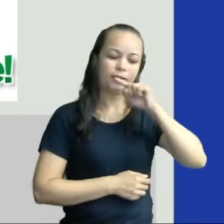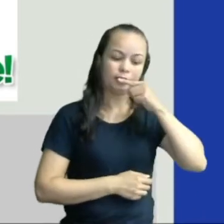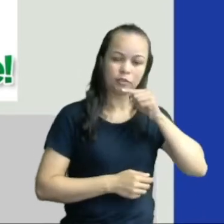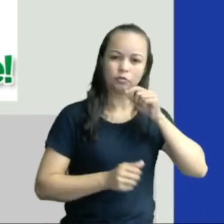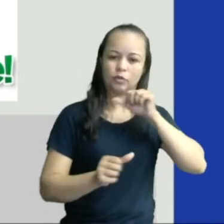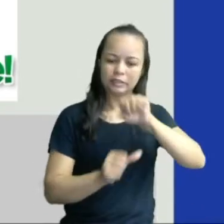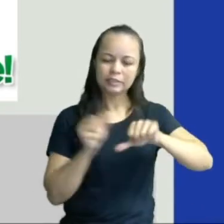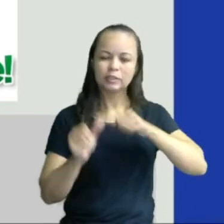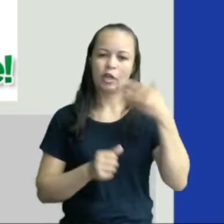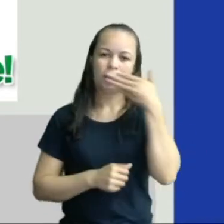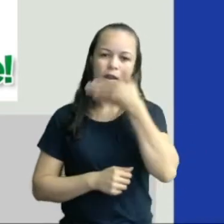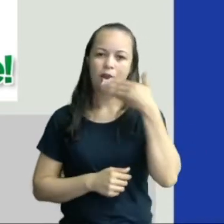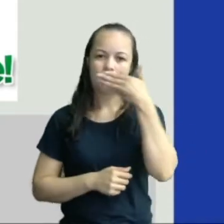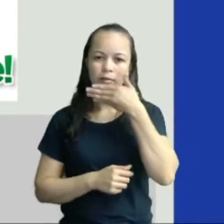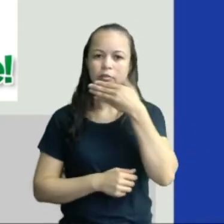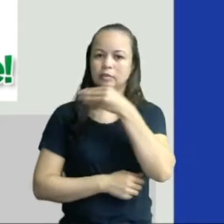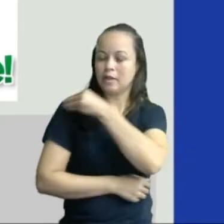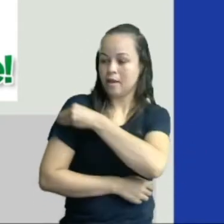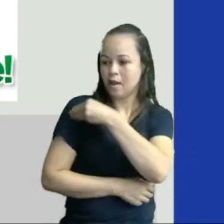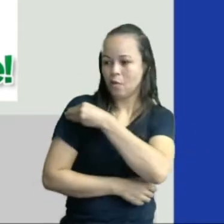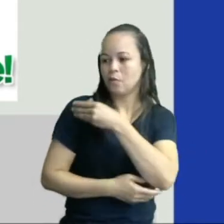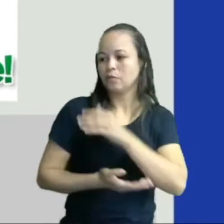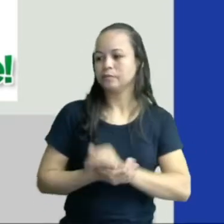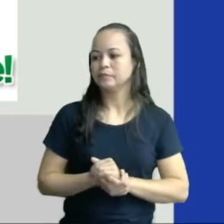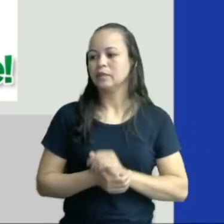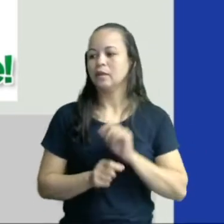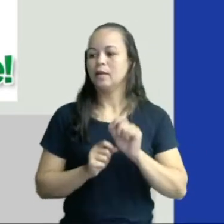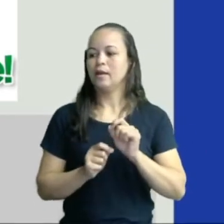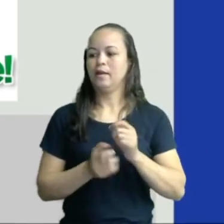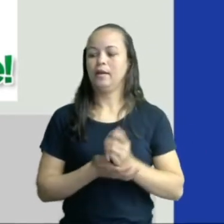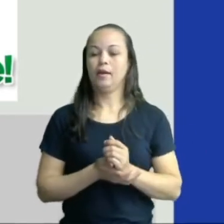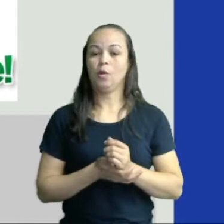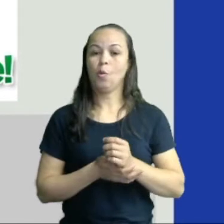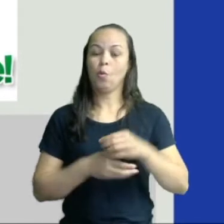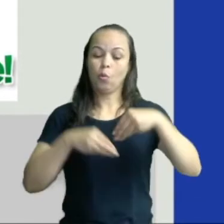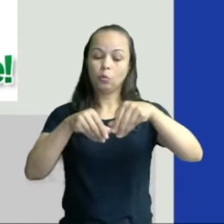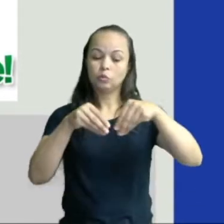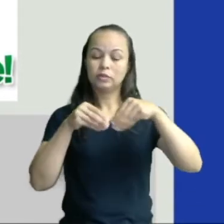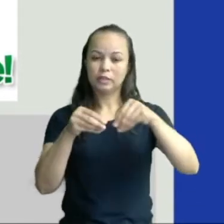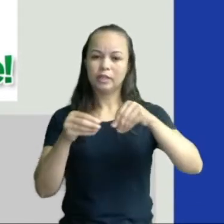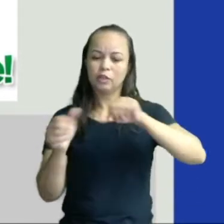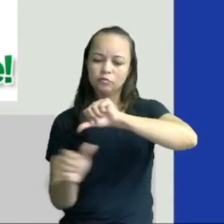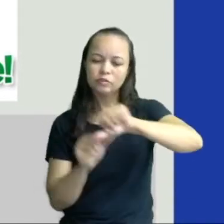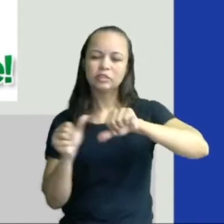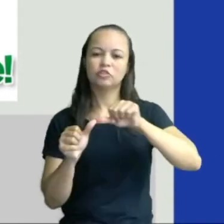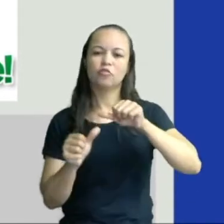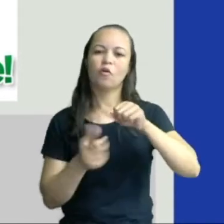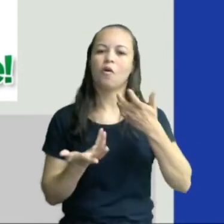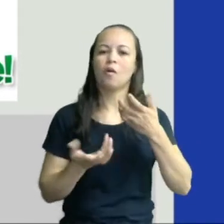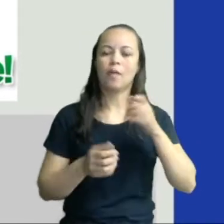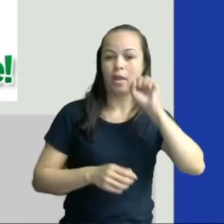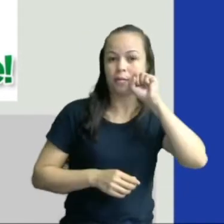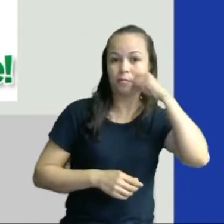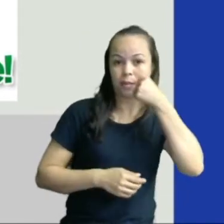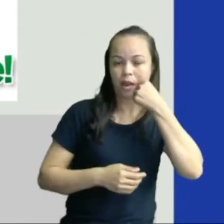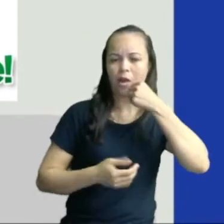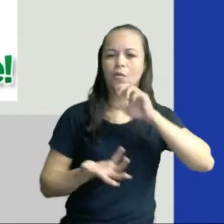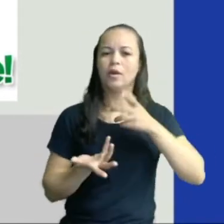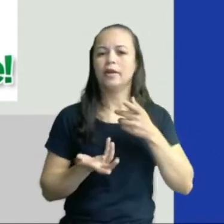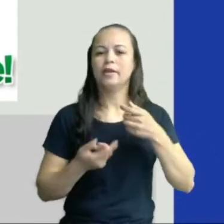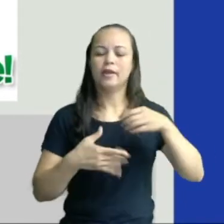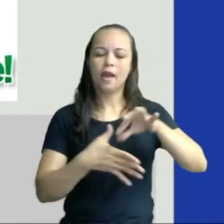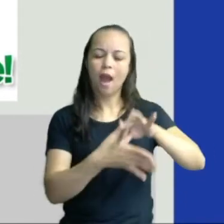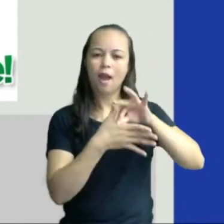o couro acessórios, o leite, manteiga e queijos. Certo? Agora o inverso, hein, professora?